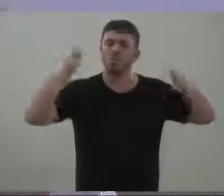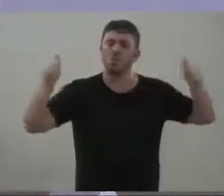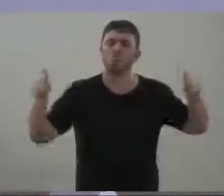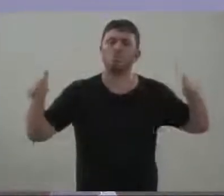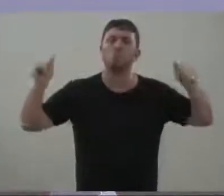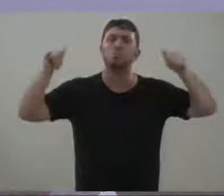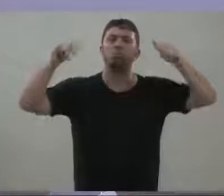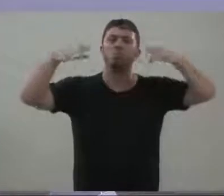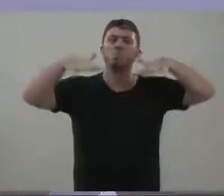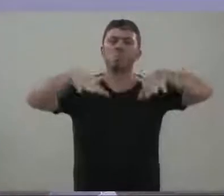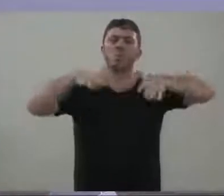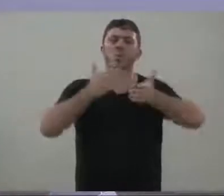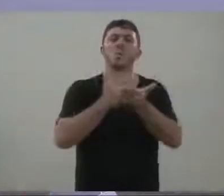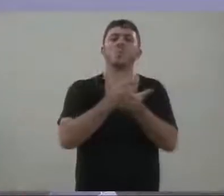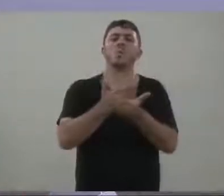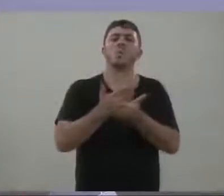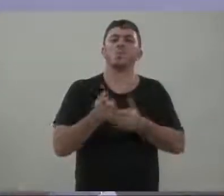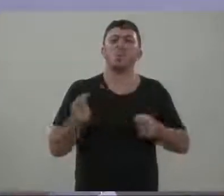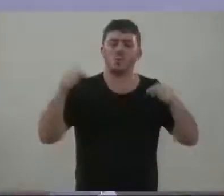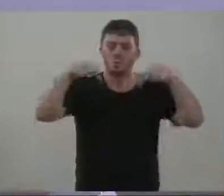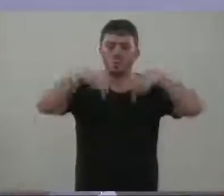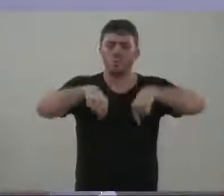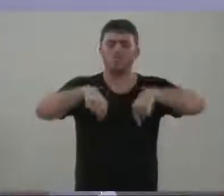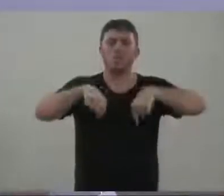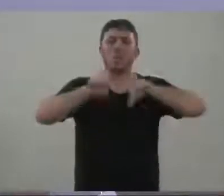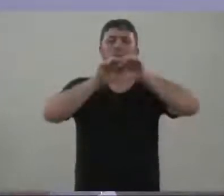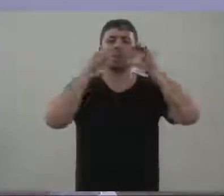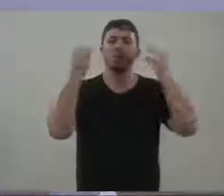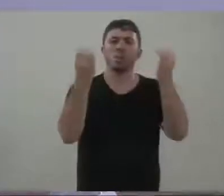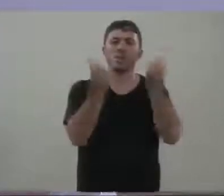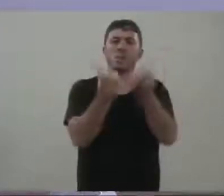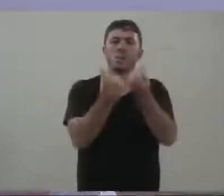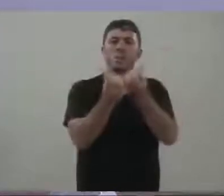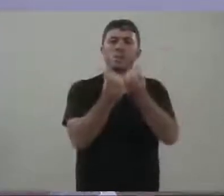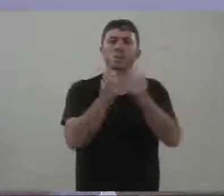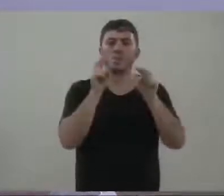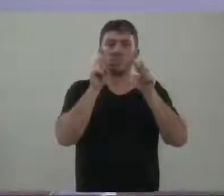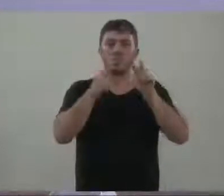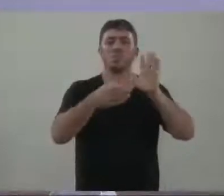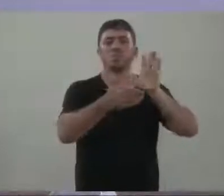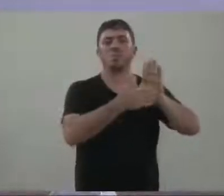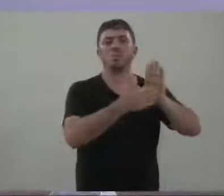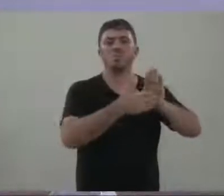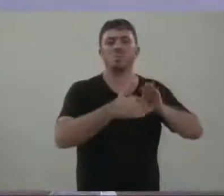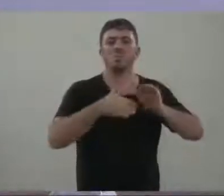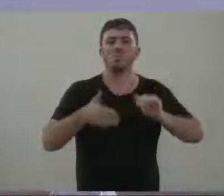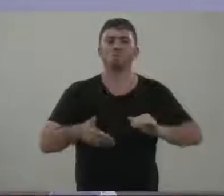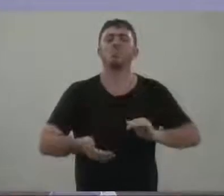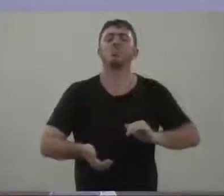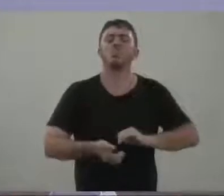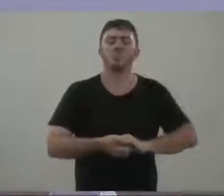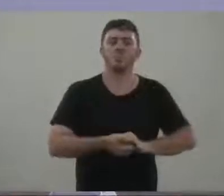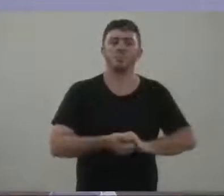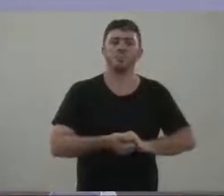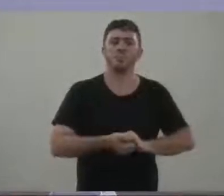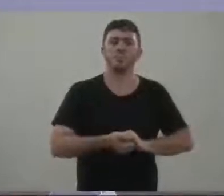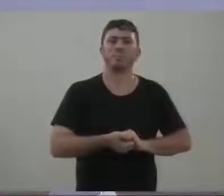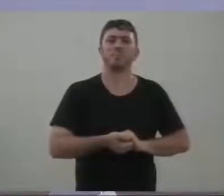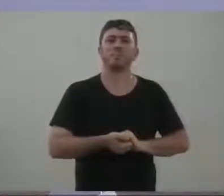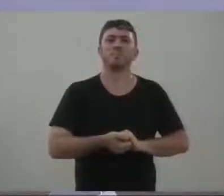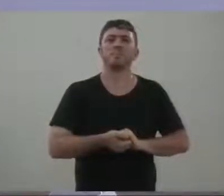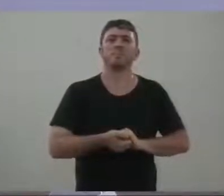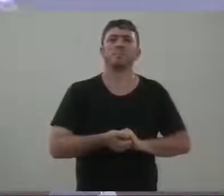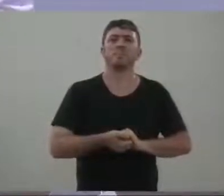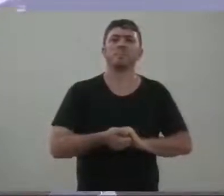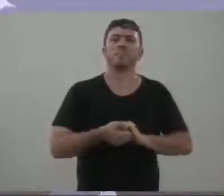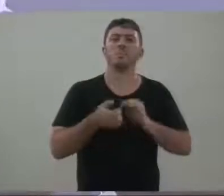possam começar a vir à Casa de Leis e ouvir e assistir às sessões aqui. Eu quero entrar um pouco nesse viés político, né?